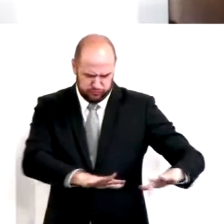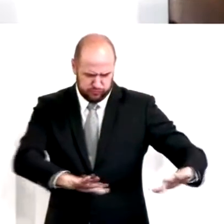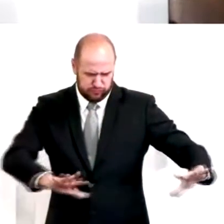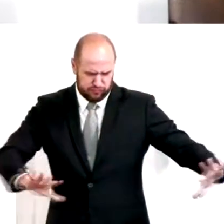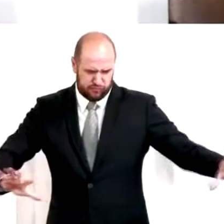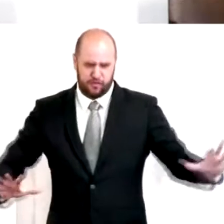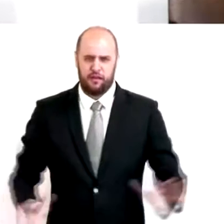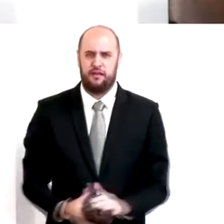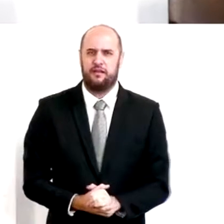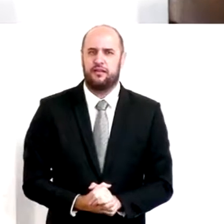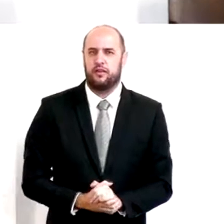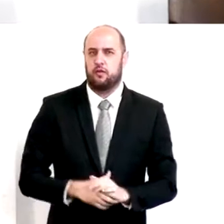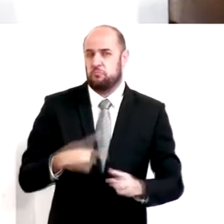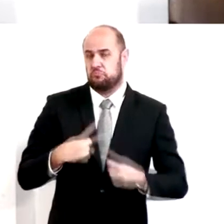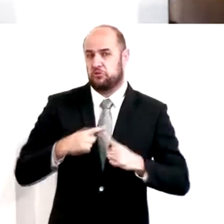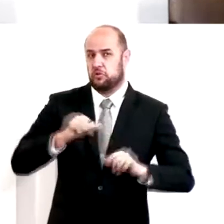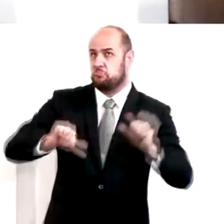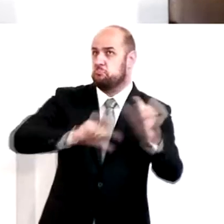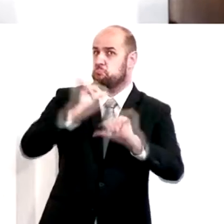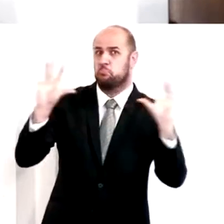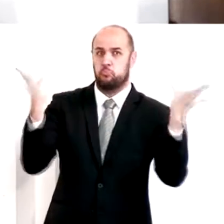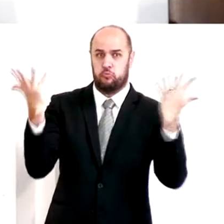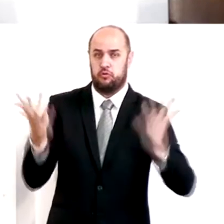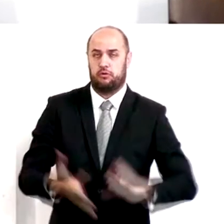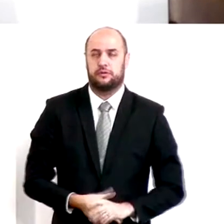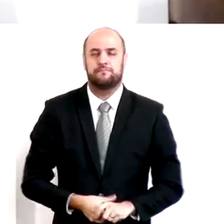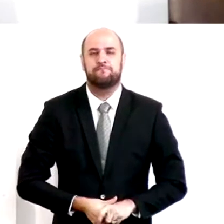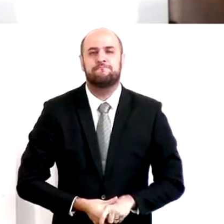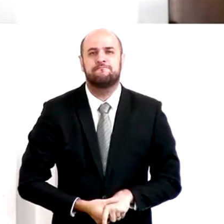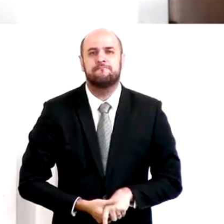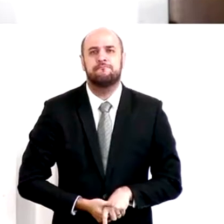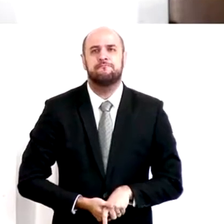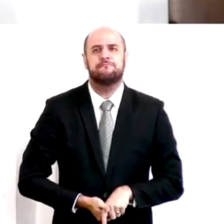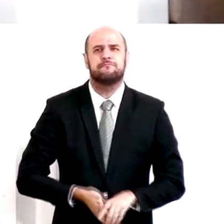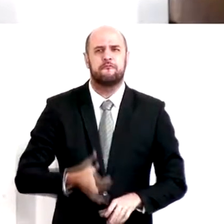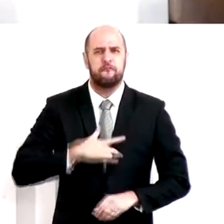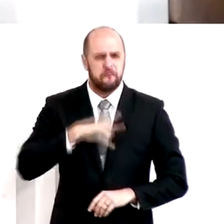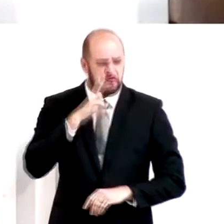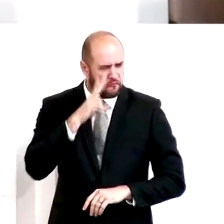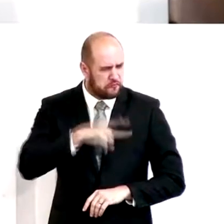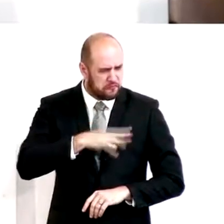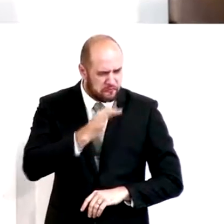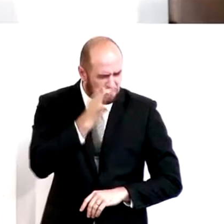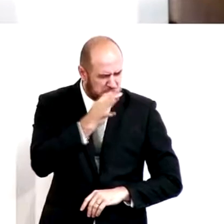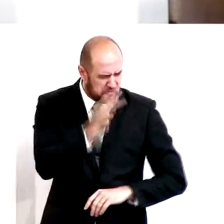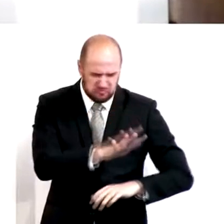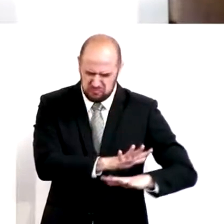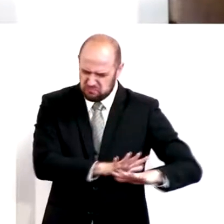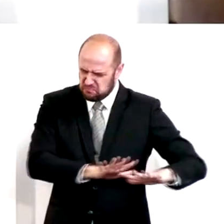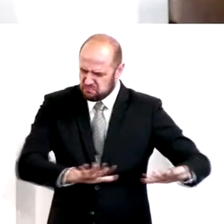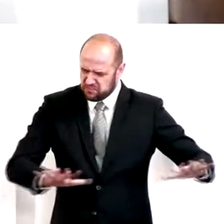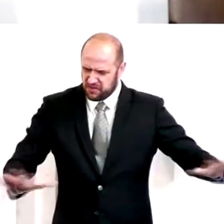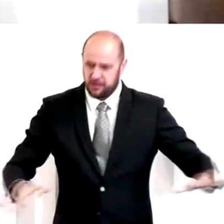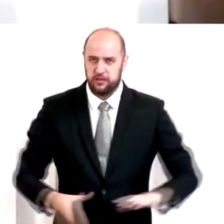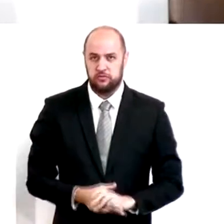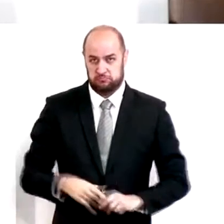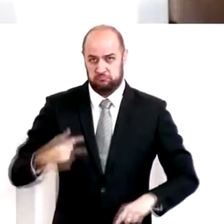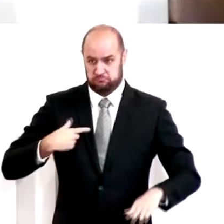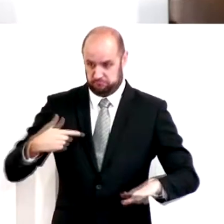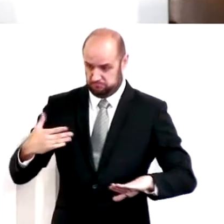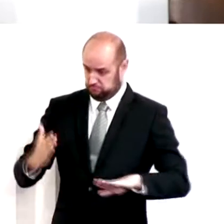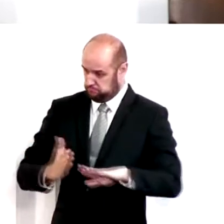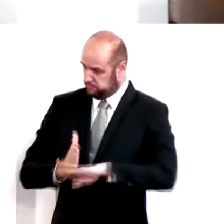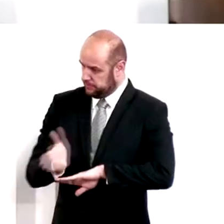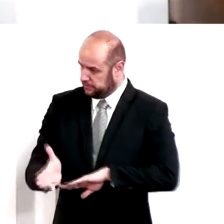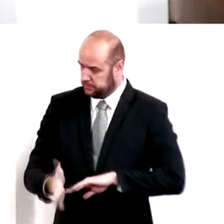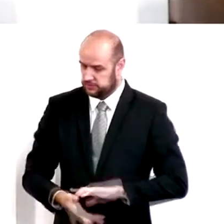de estação. E então, olhei para cima e as flores estão caindo. Então passei, vim para o lado de